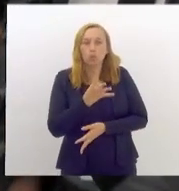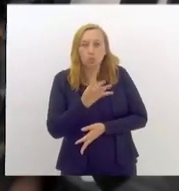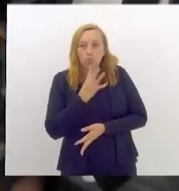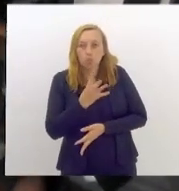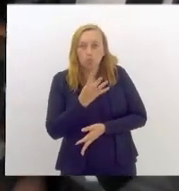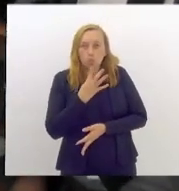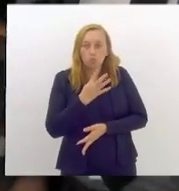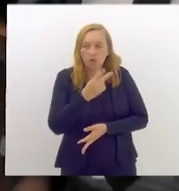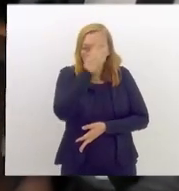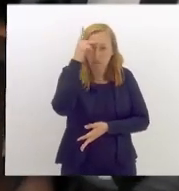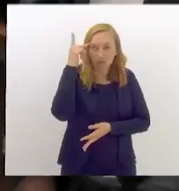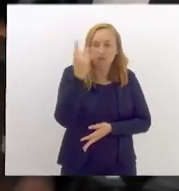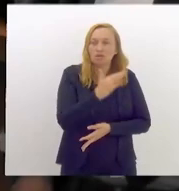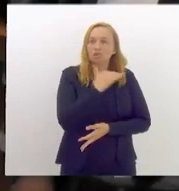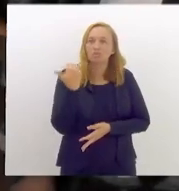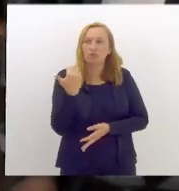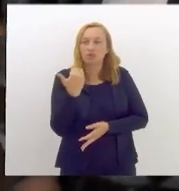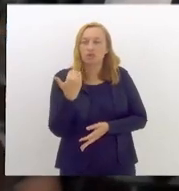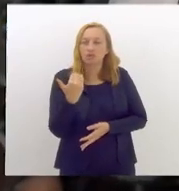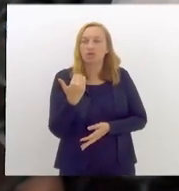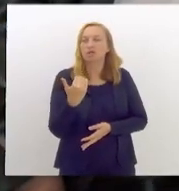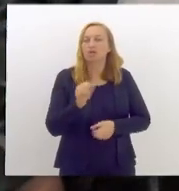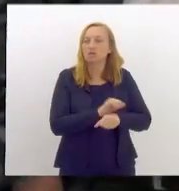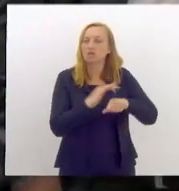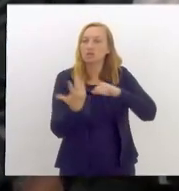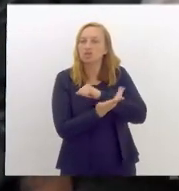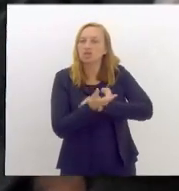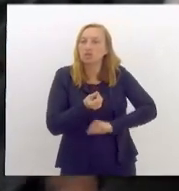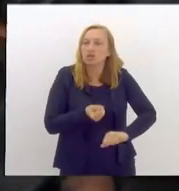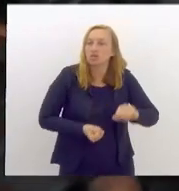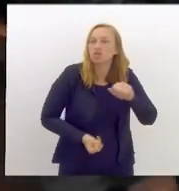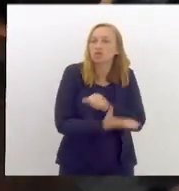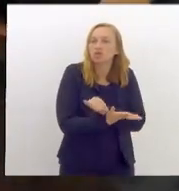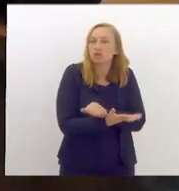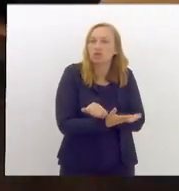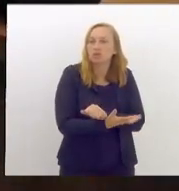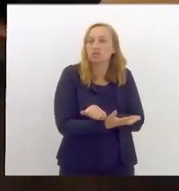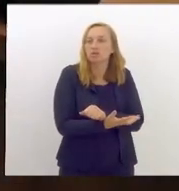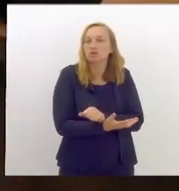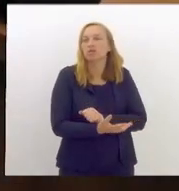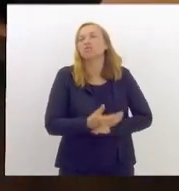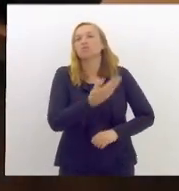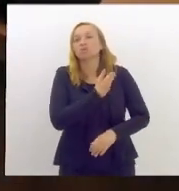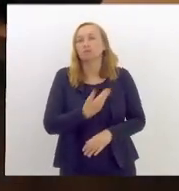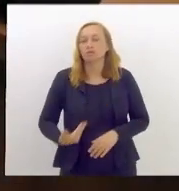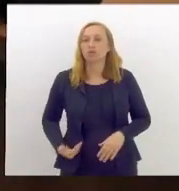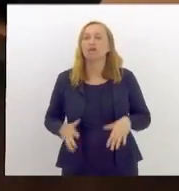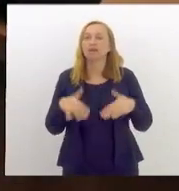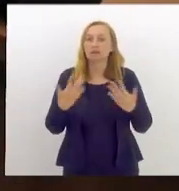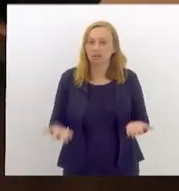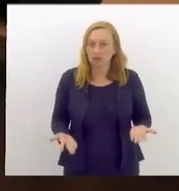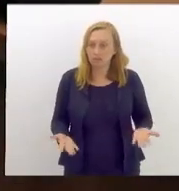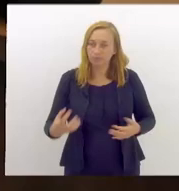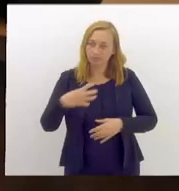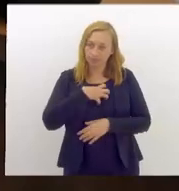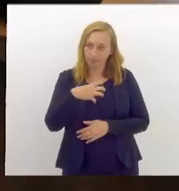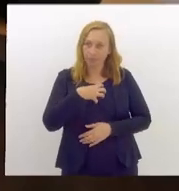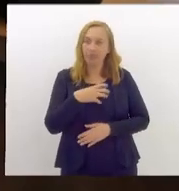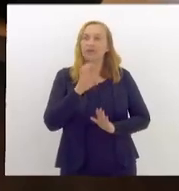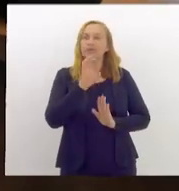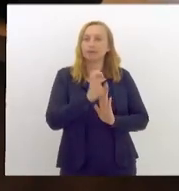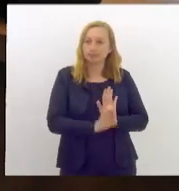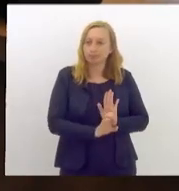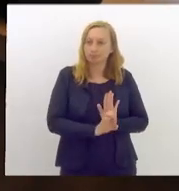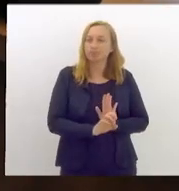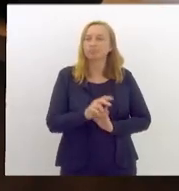as vítimas da covid da corrupção e do negacionismo desse governo Então nesse sentido da nossa